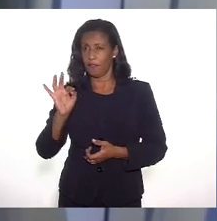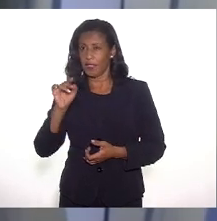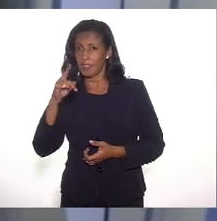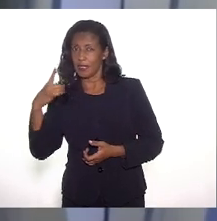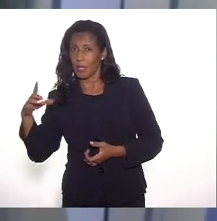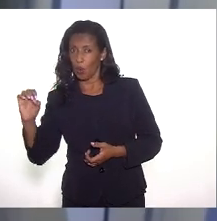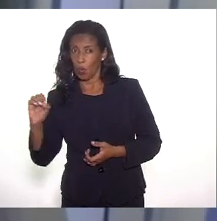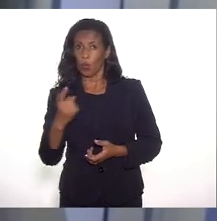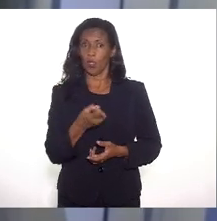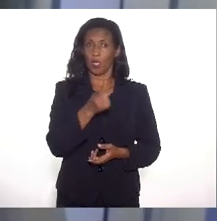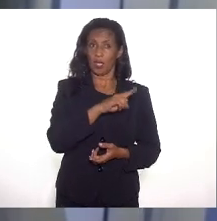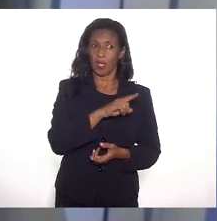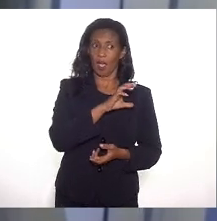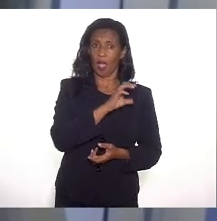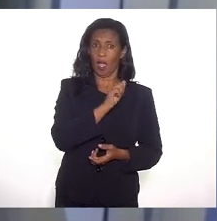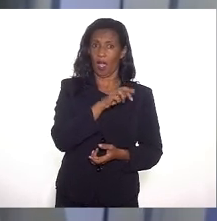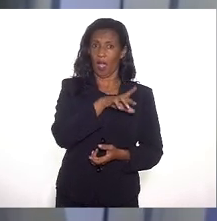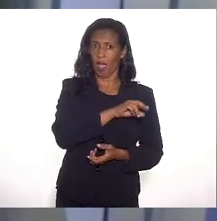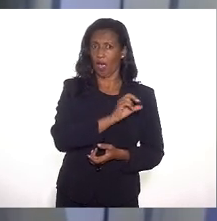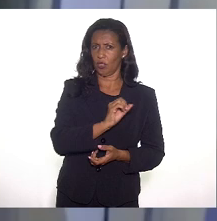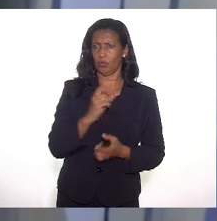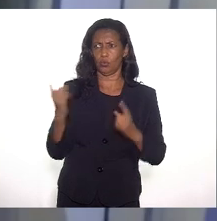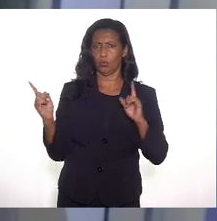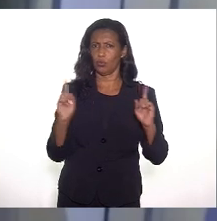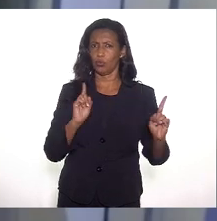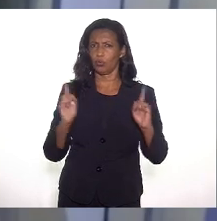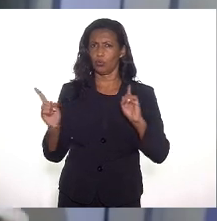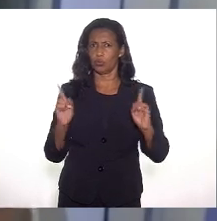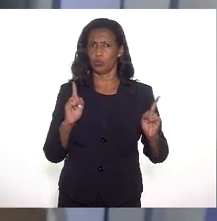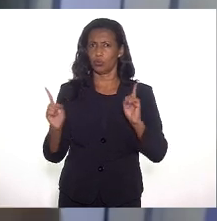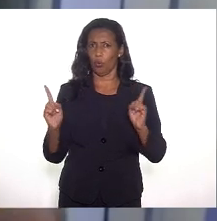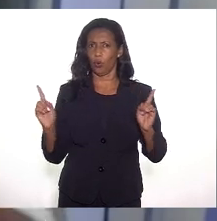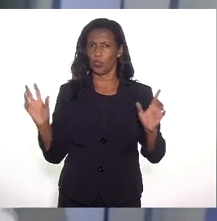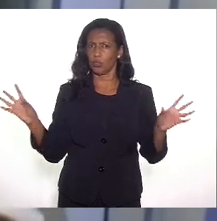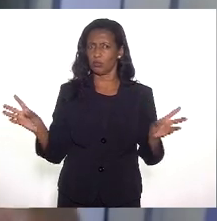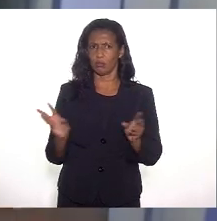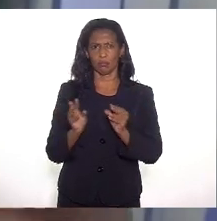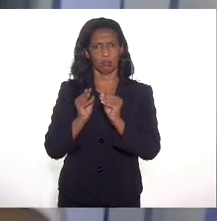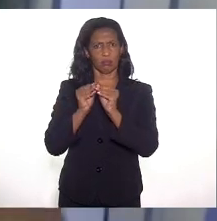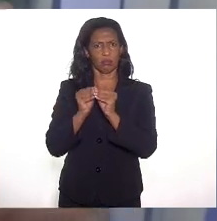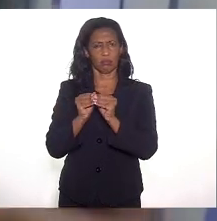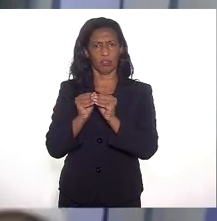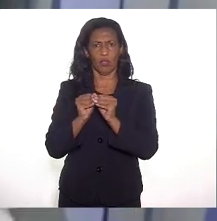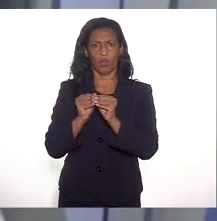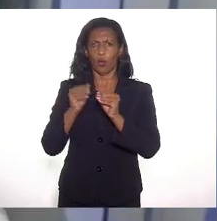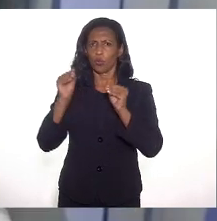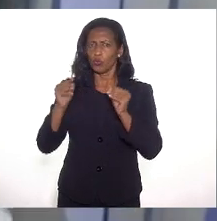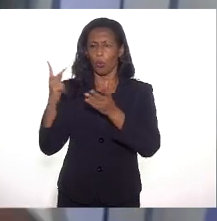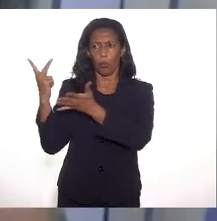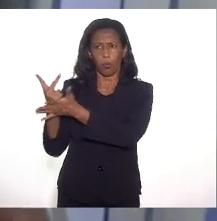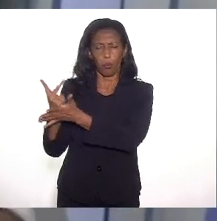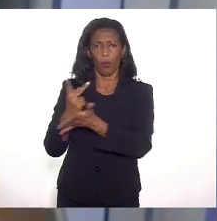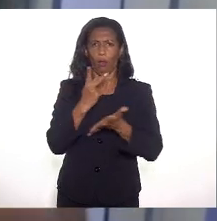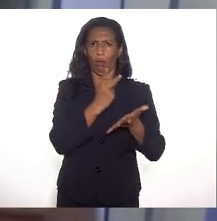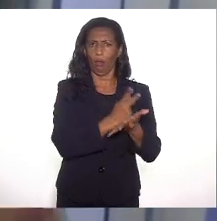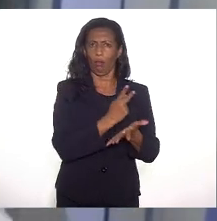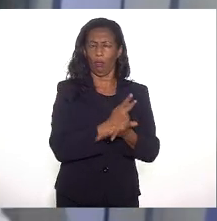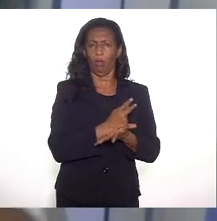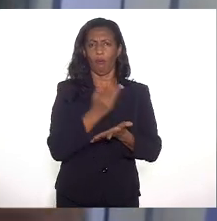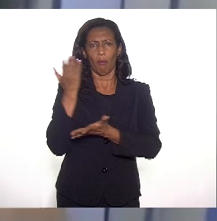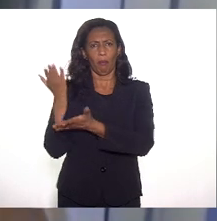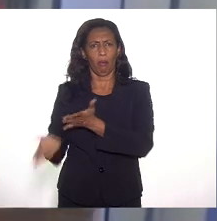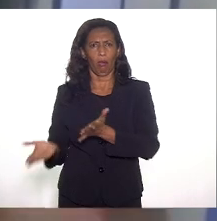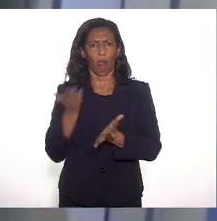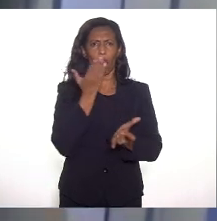Castro, não é? E ambos os períodos foram sancionados negativamente, ou seja, foram